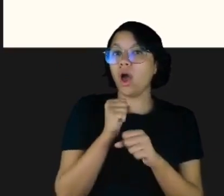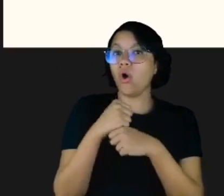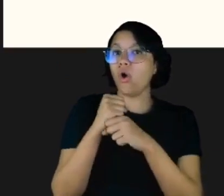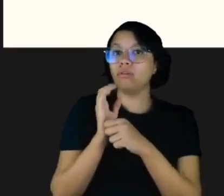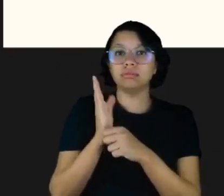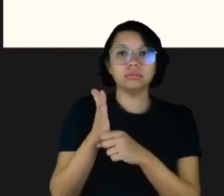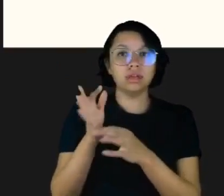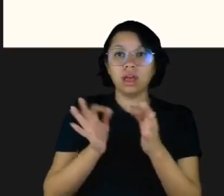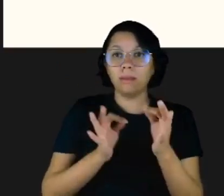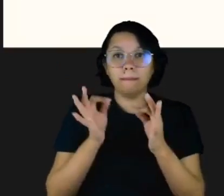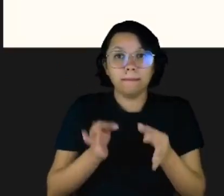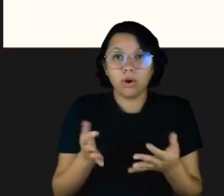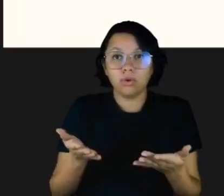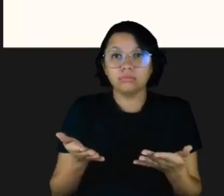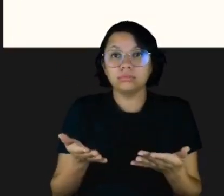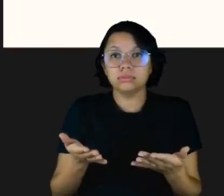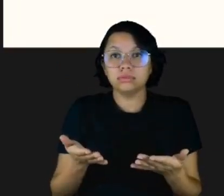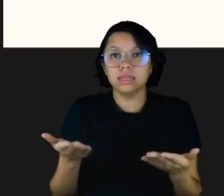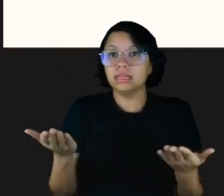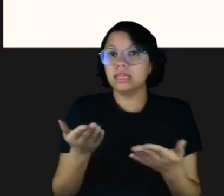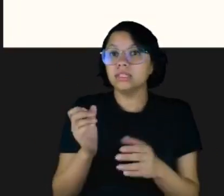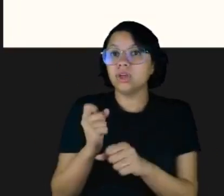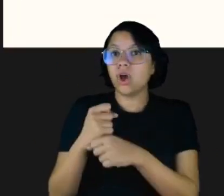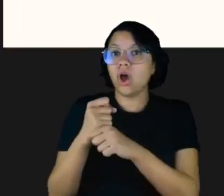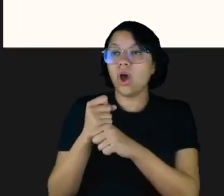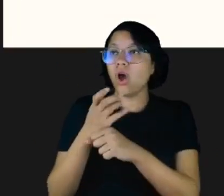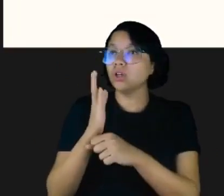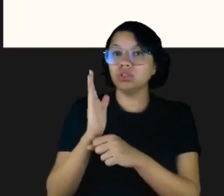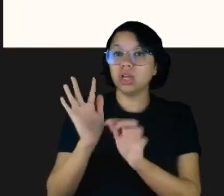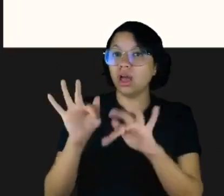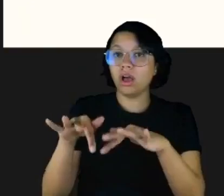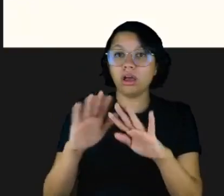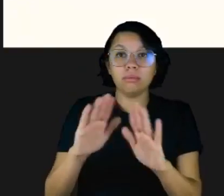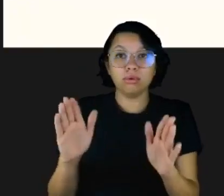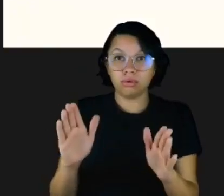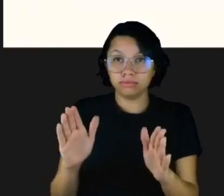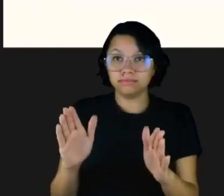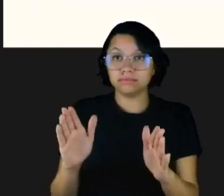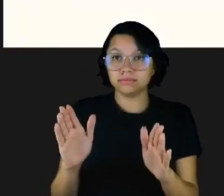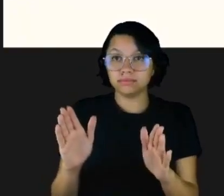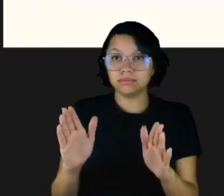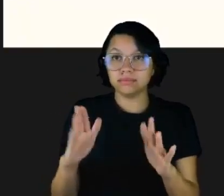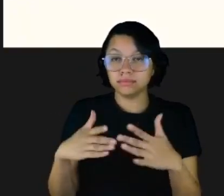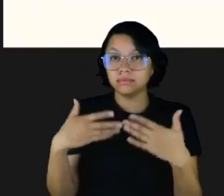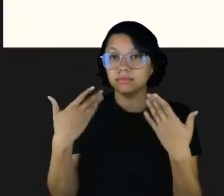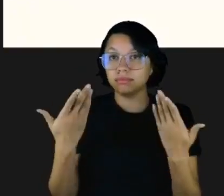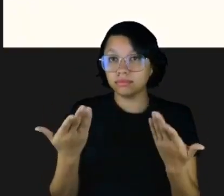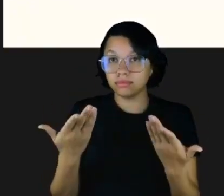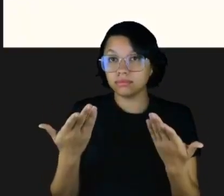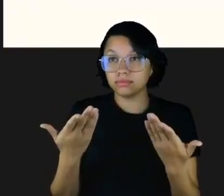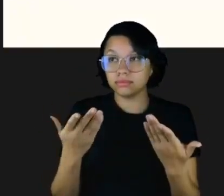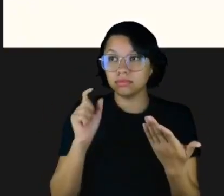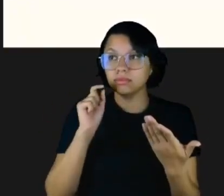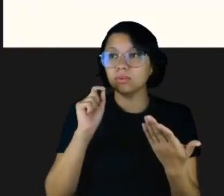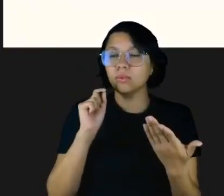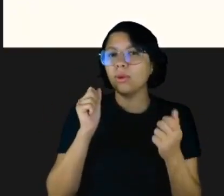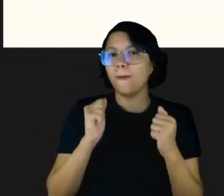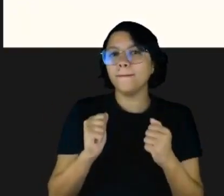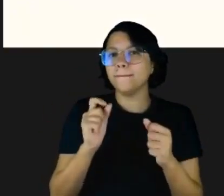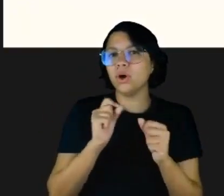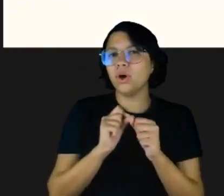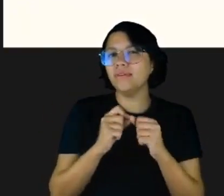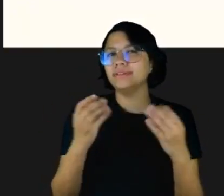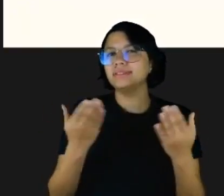está pronta. Essa obra já foi concluída. Então, o que me cabe agora